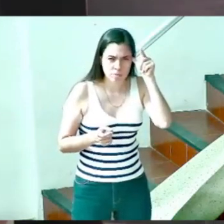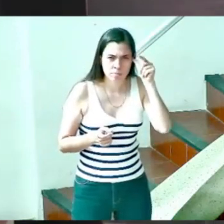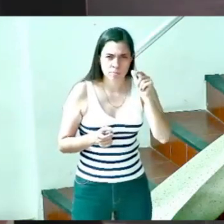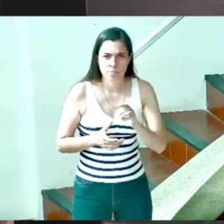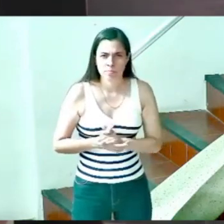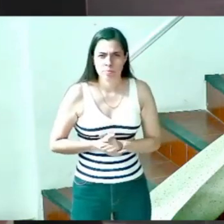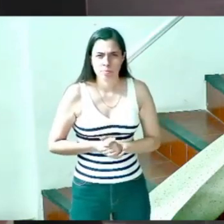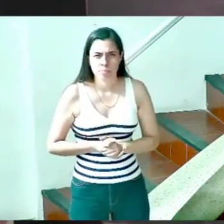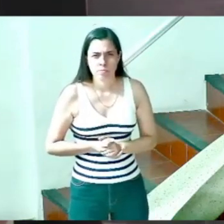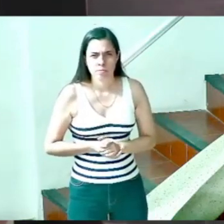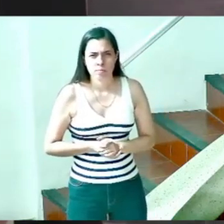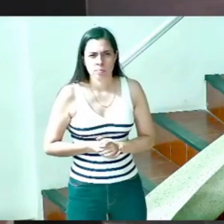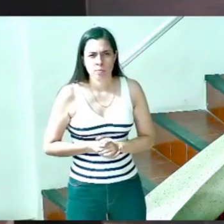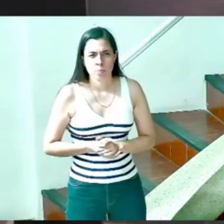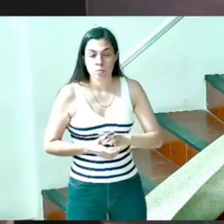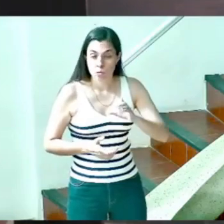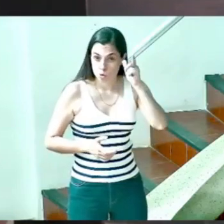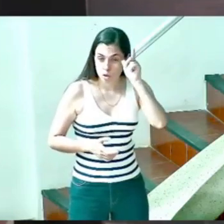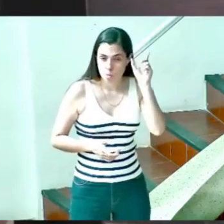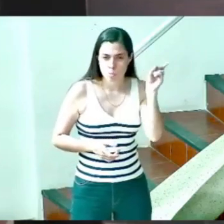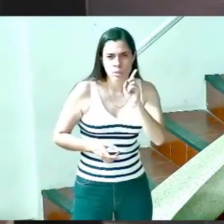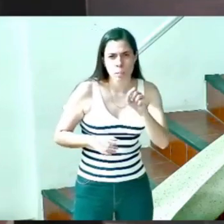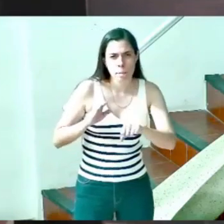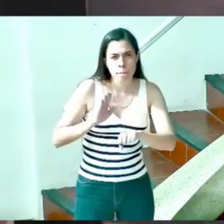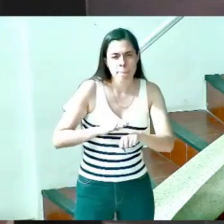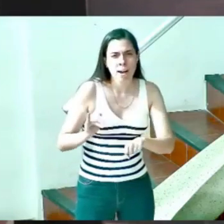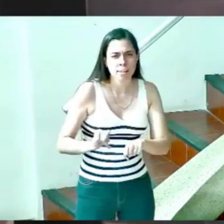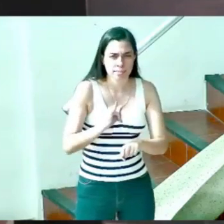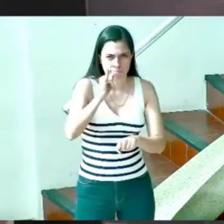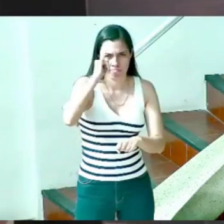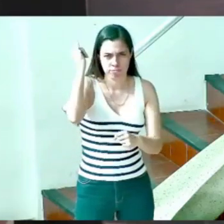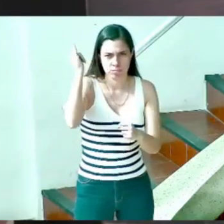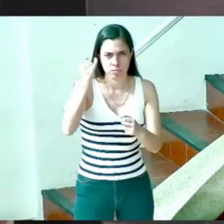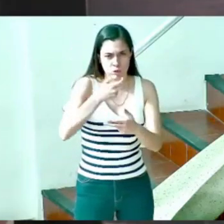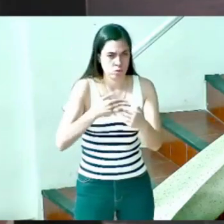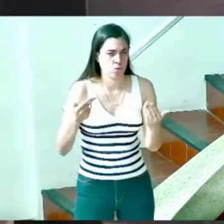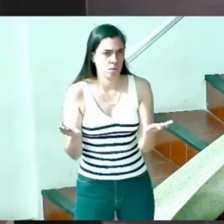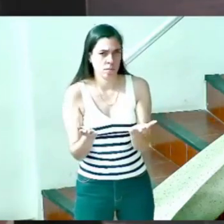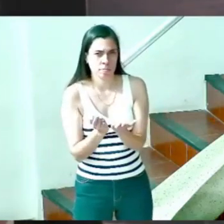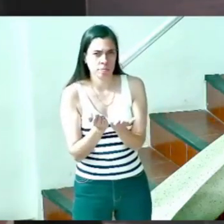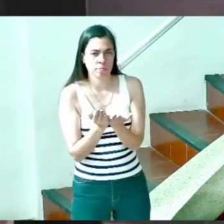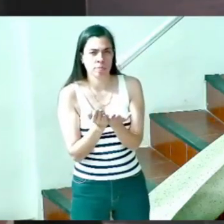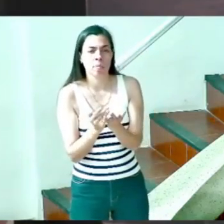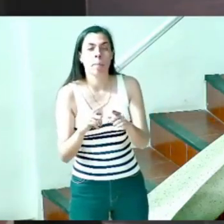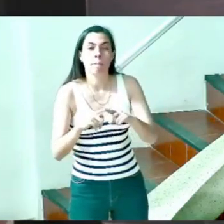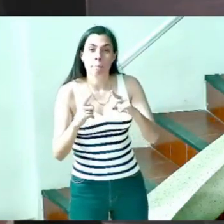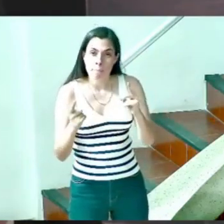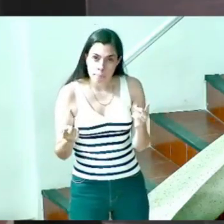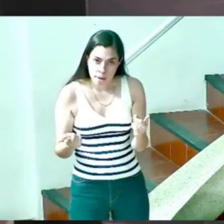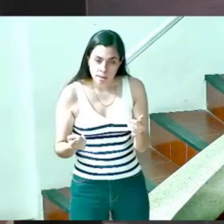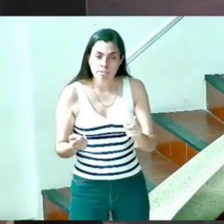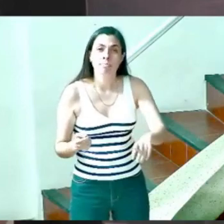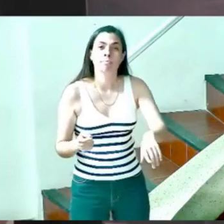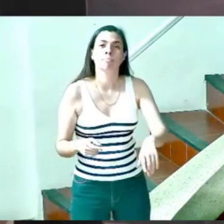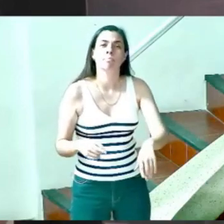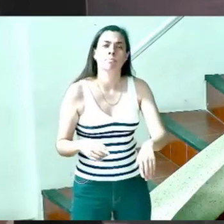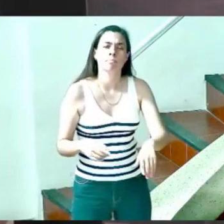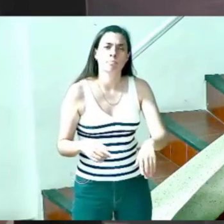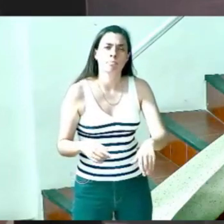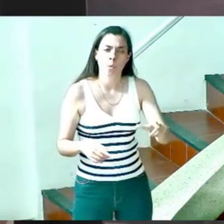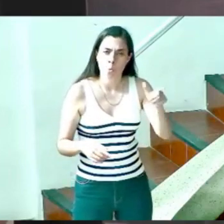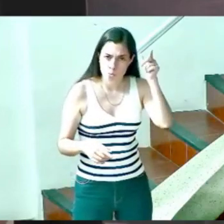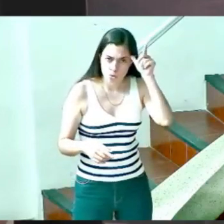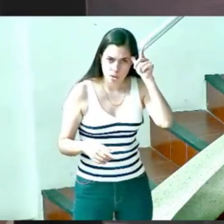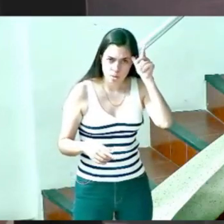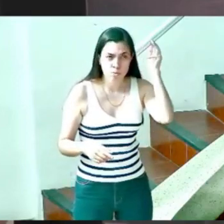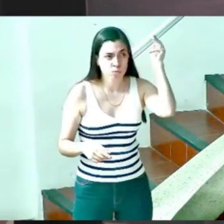de um ser espiritual que veio para roubar, matar e destruir, e que veio